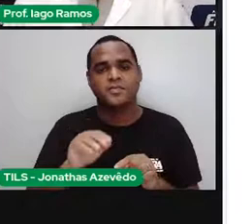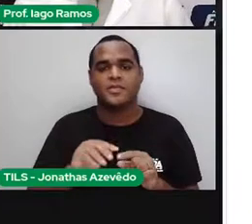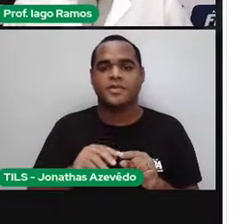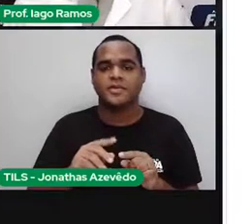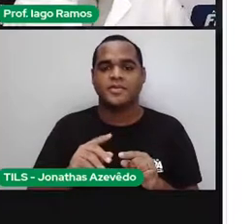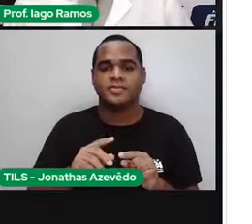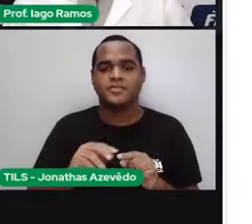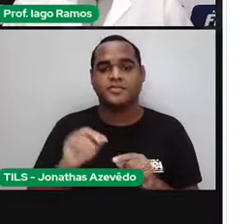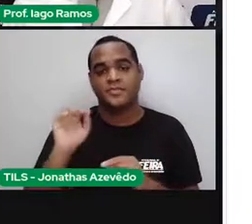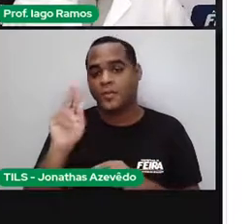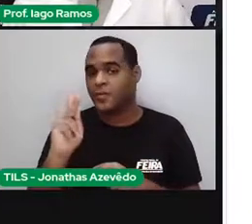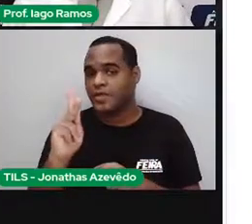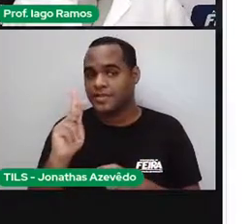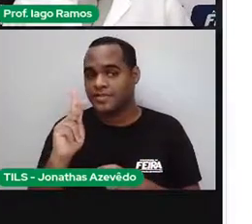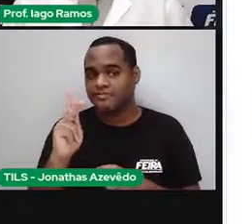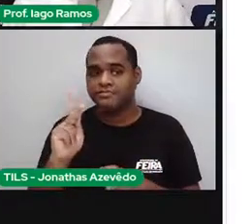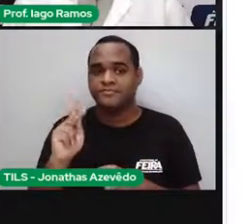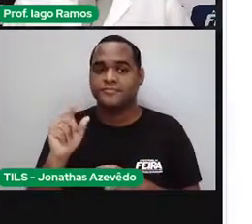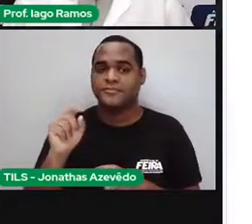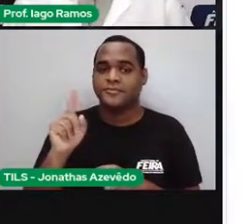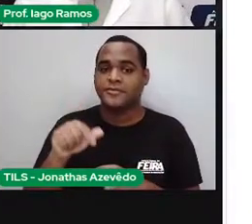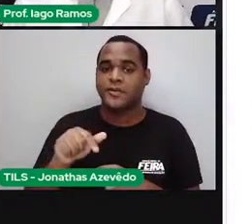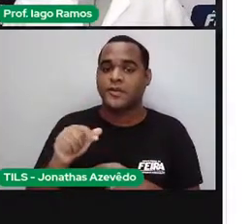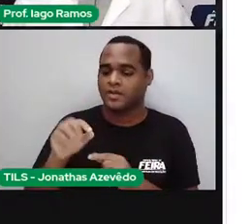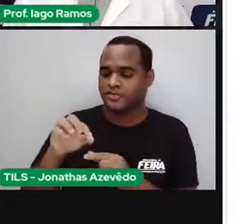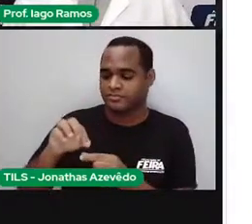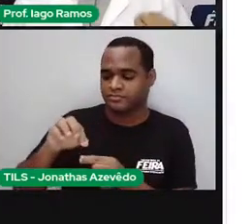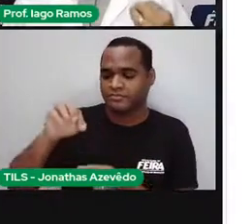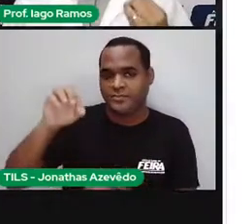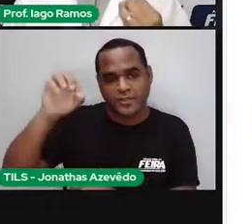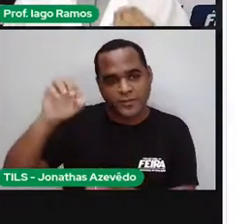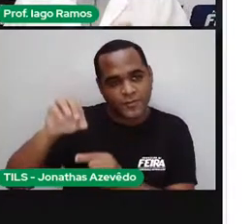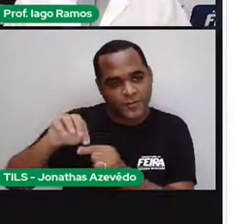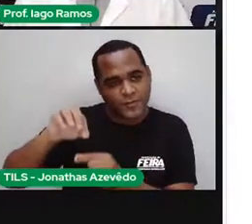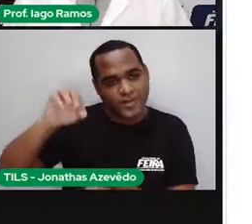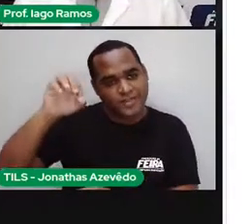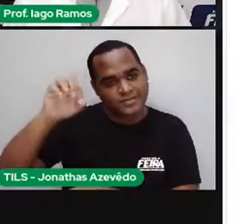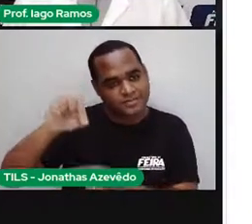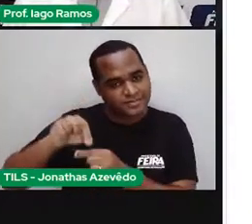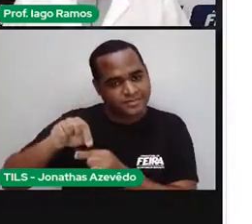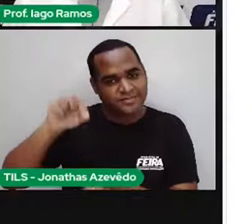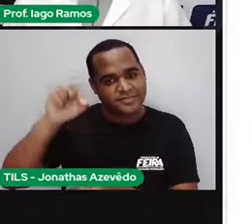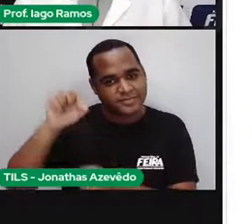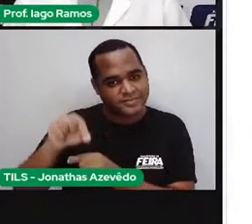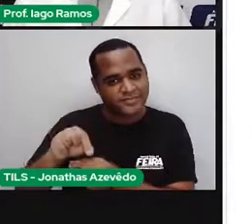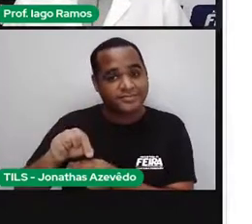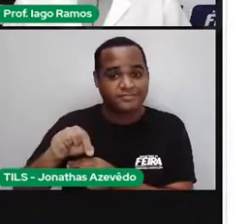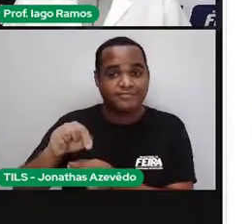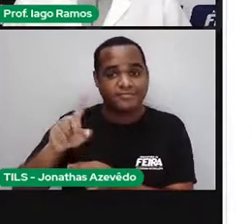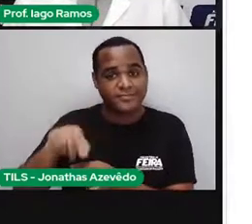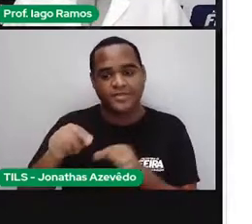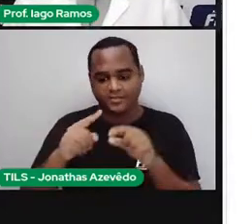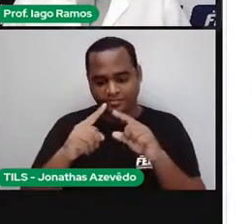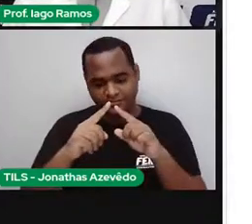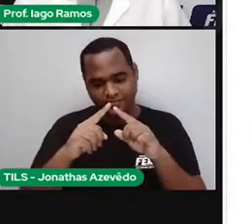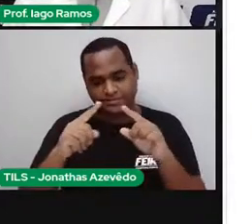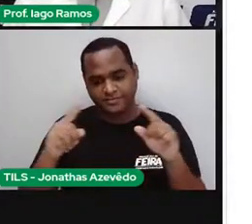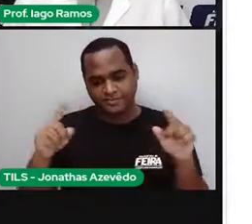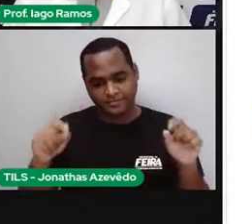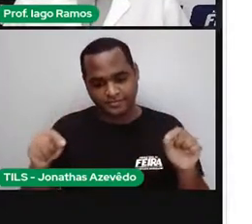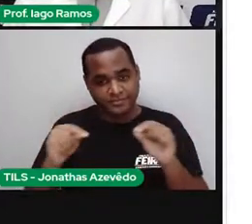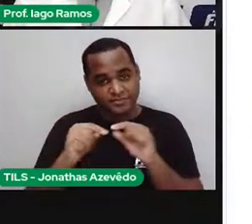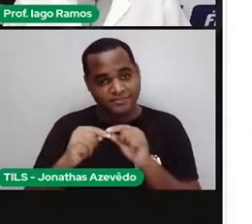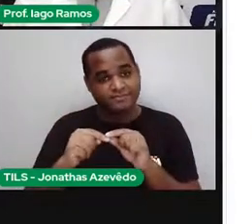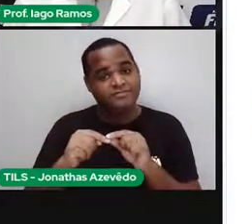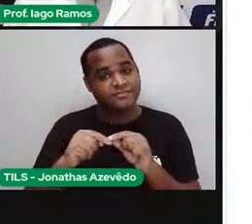Oi e esse H é a medida da altura ou largura de um retângulo então